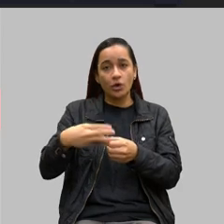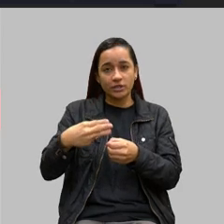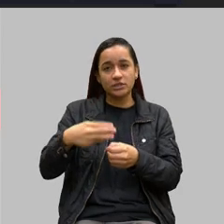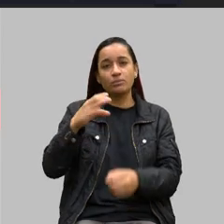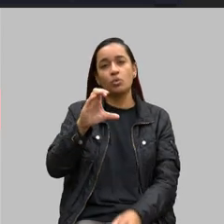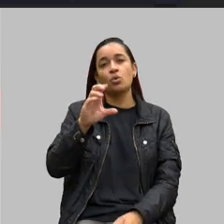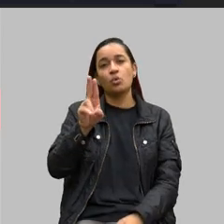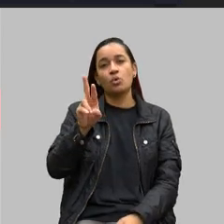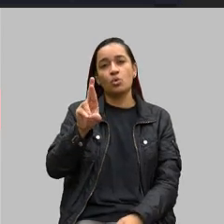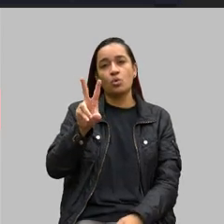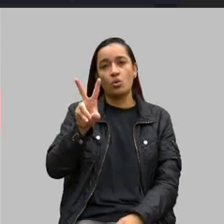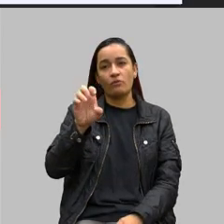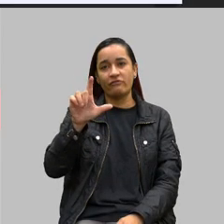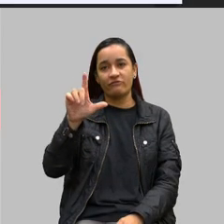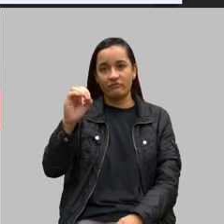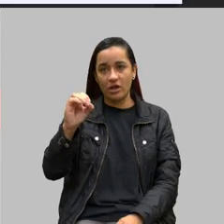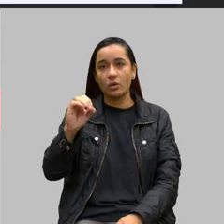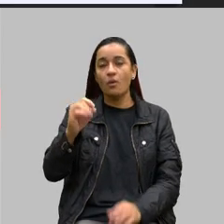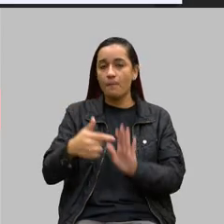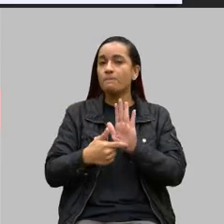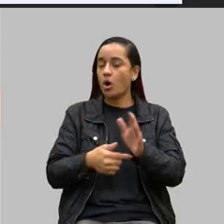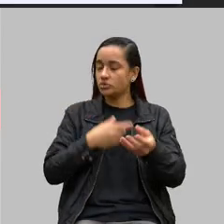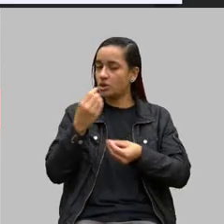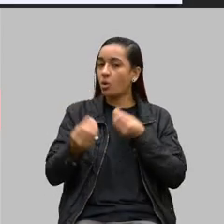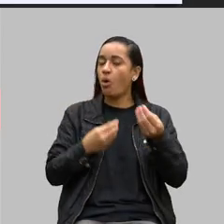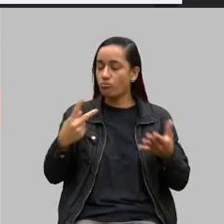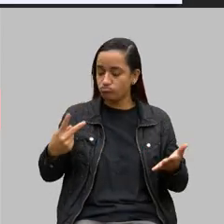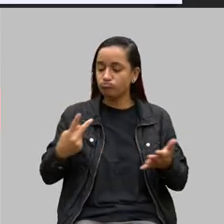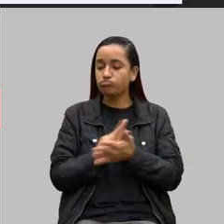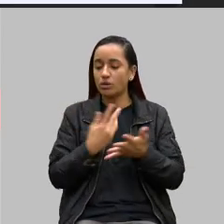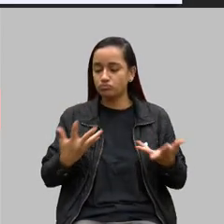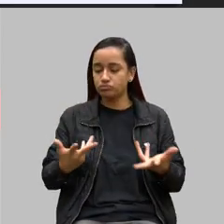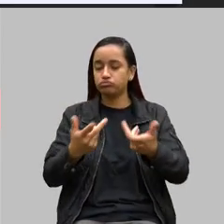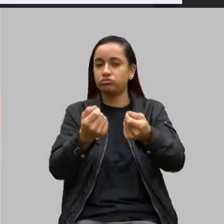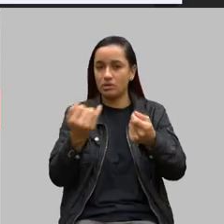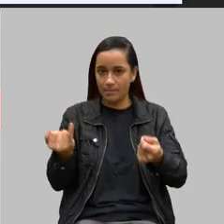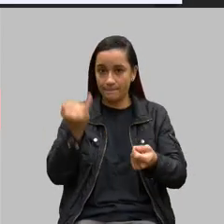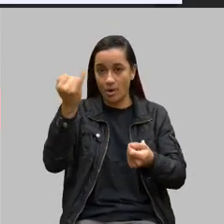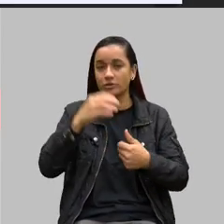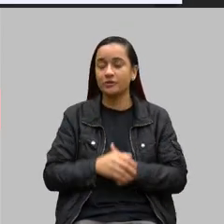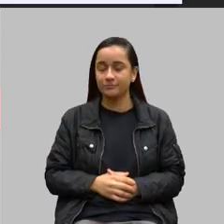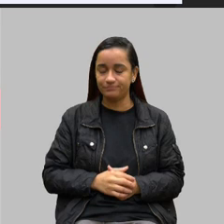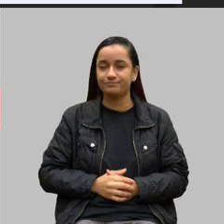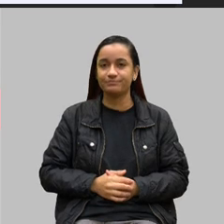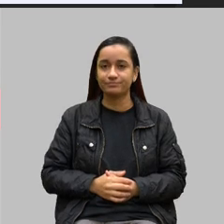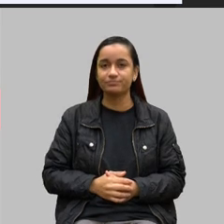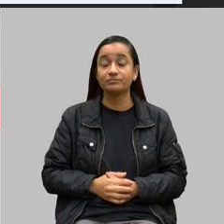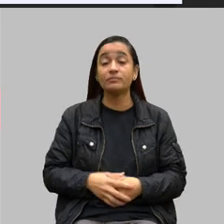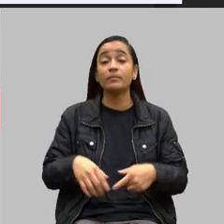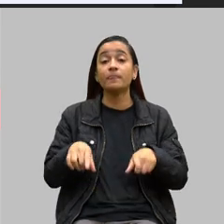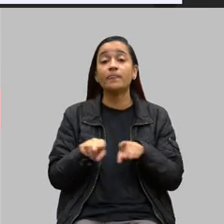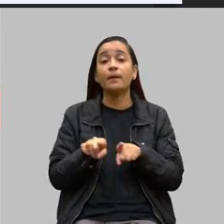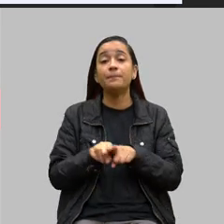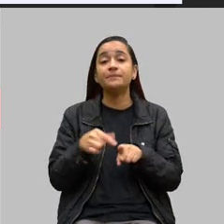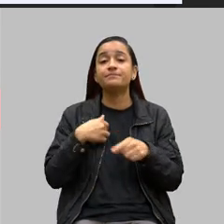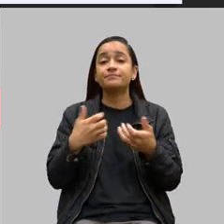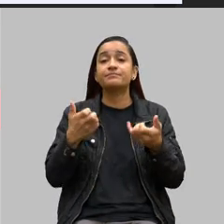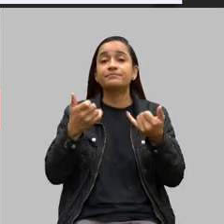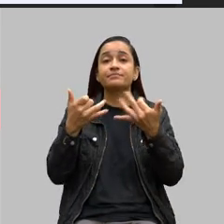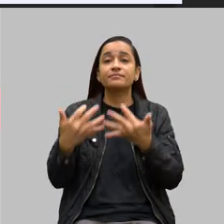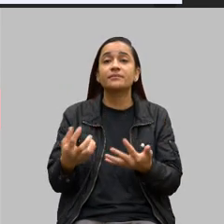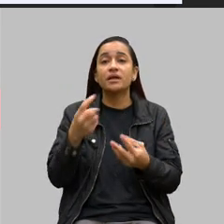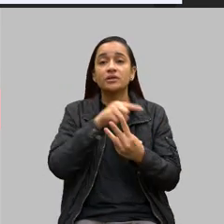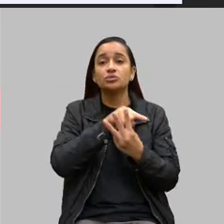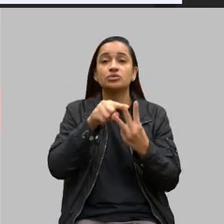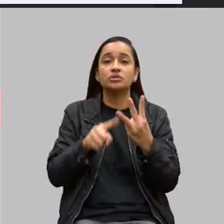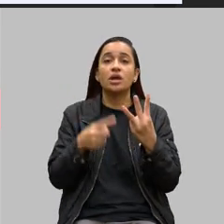aqui né Eh exemplos e impactos importantes eh dessas concessões E aí eu queria falar também do doss três últimos lotes